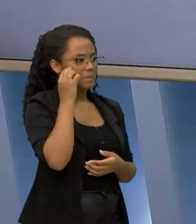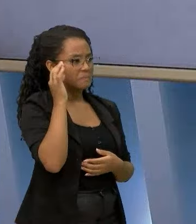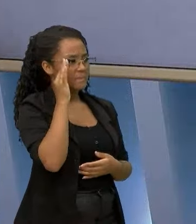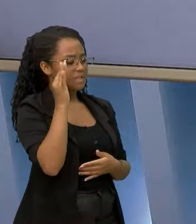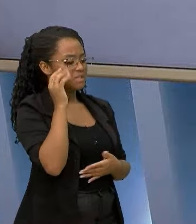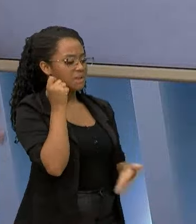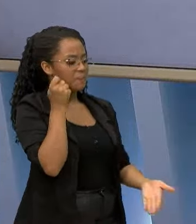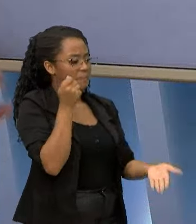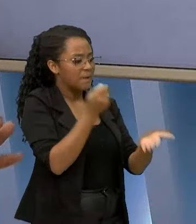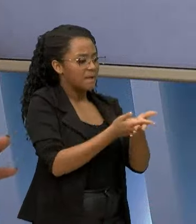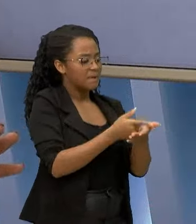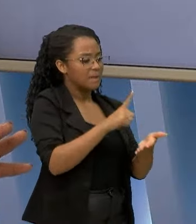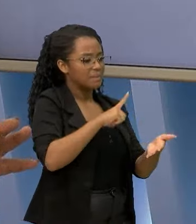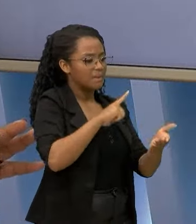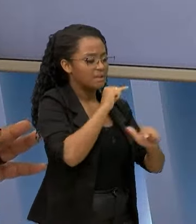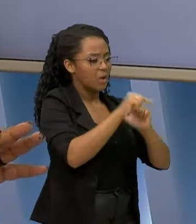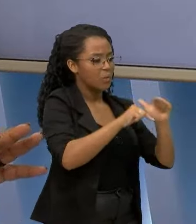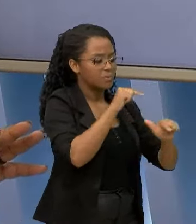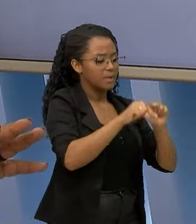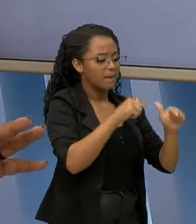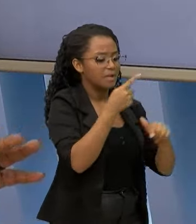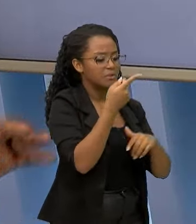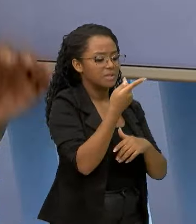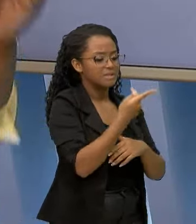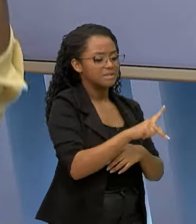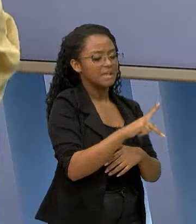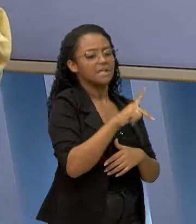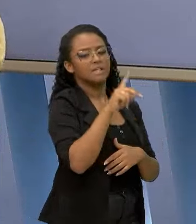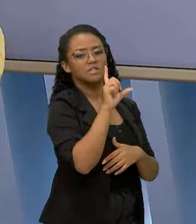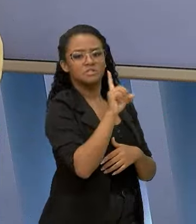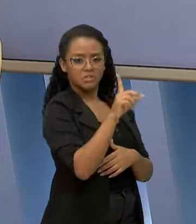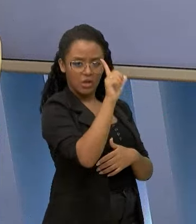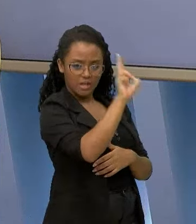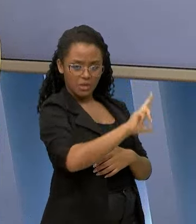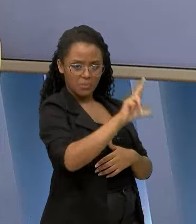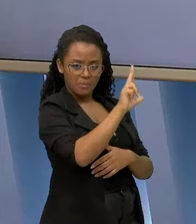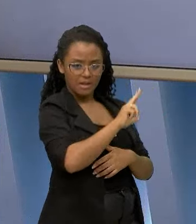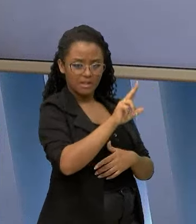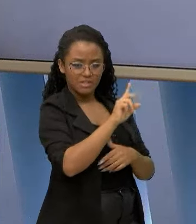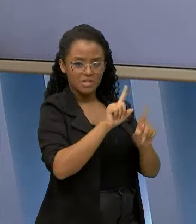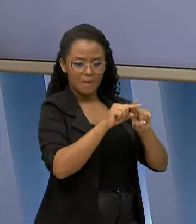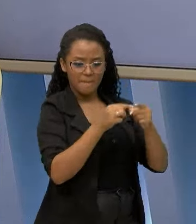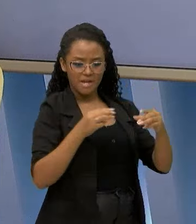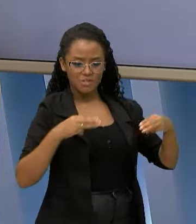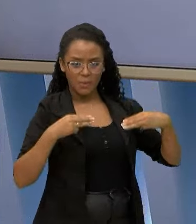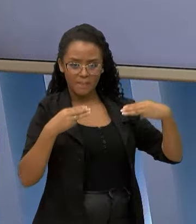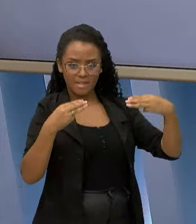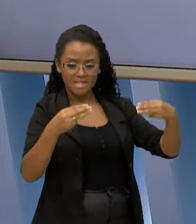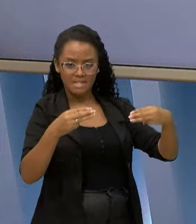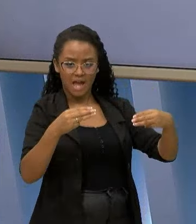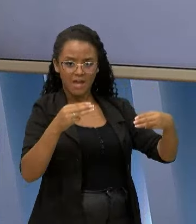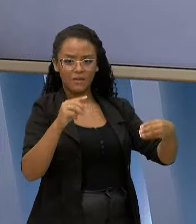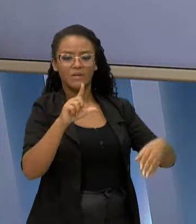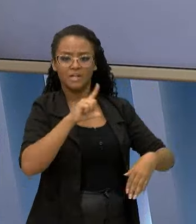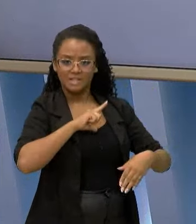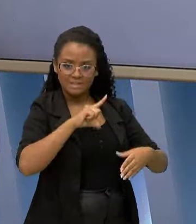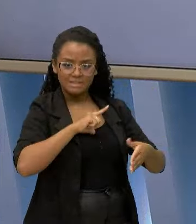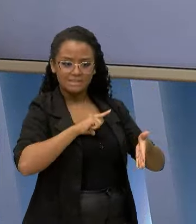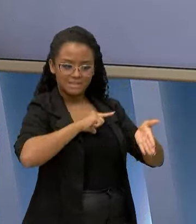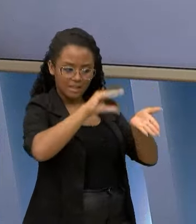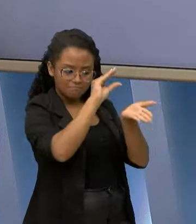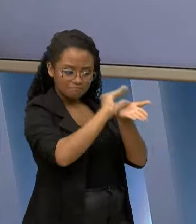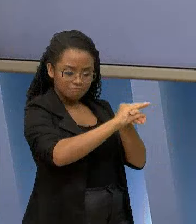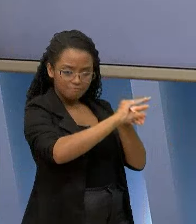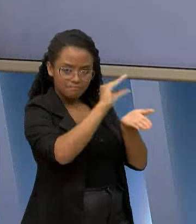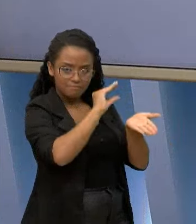serviço que só existe aqui em Uberlândia, sendo que no Ministério da Saúde tem recurso para financiar